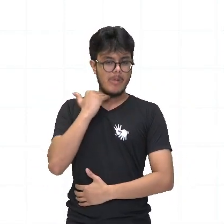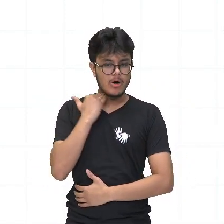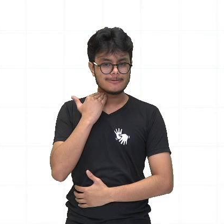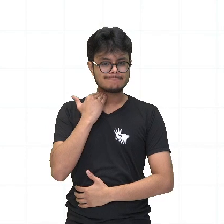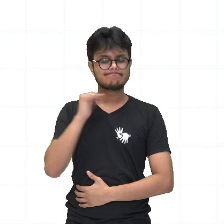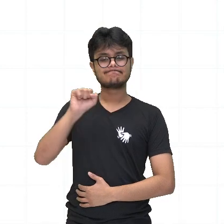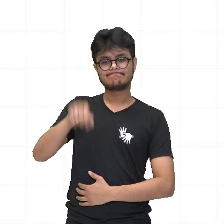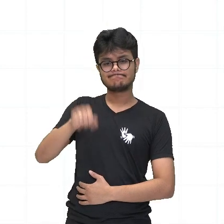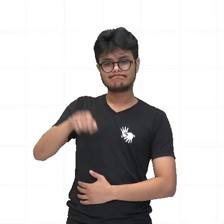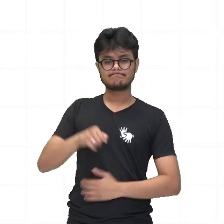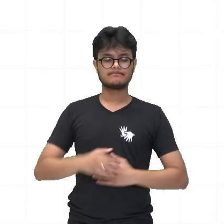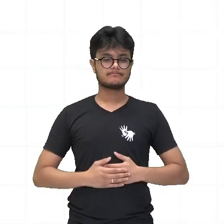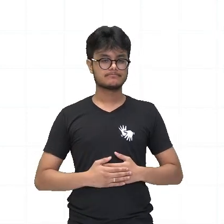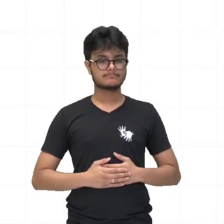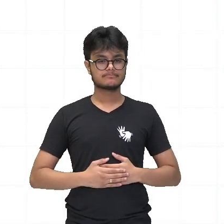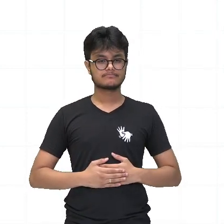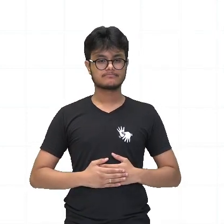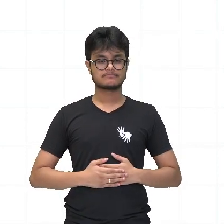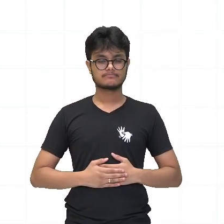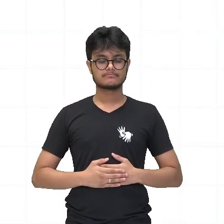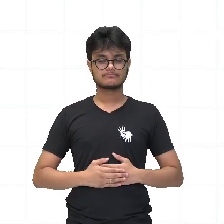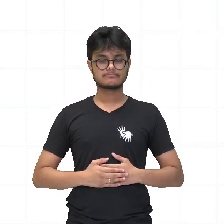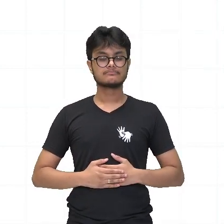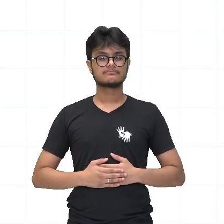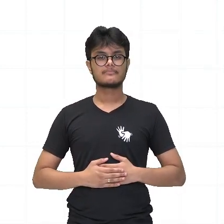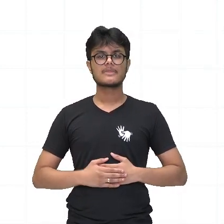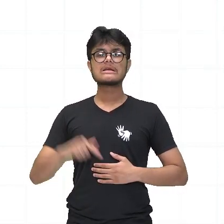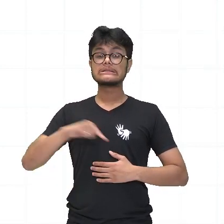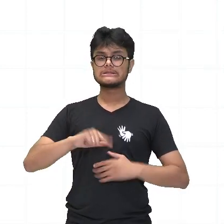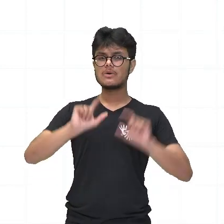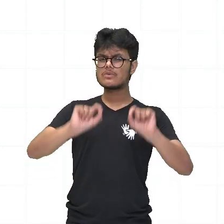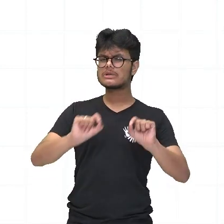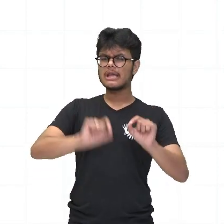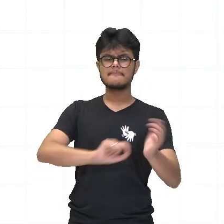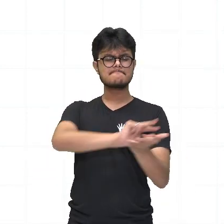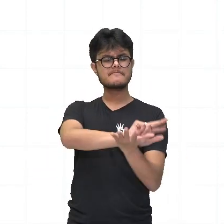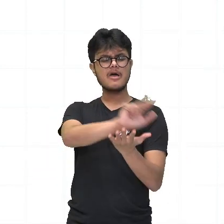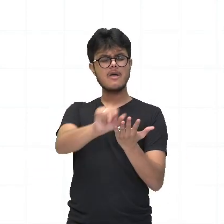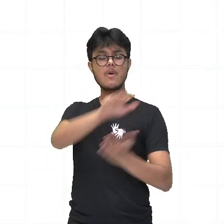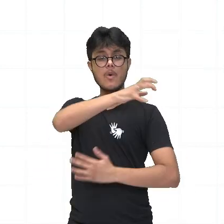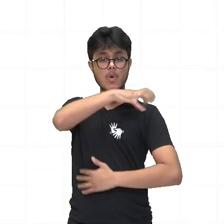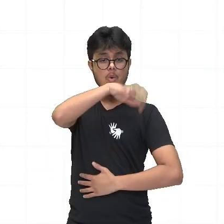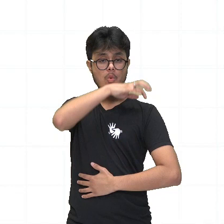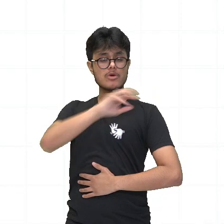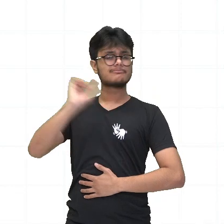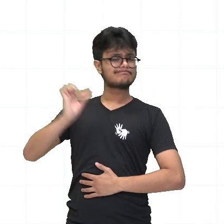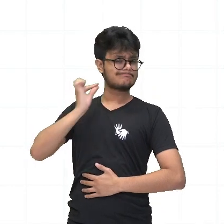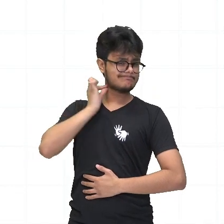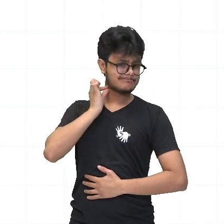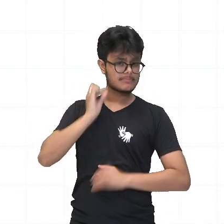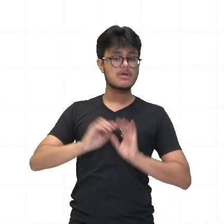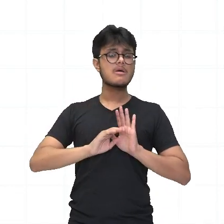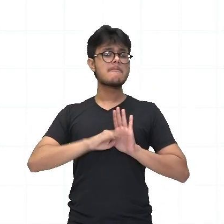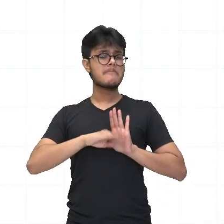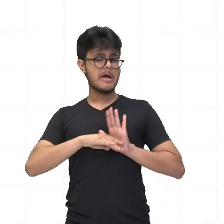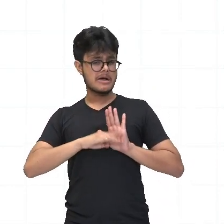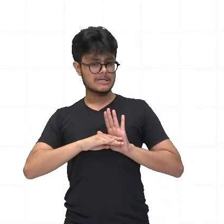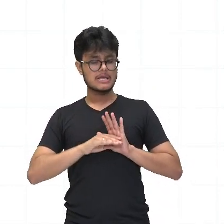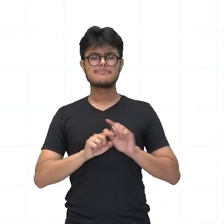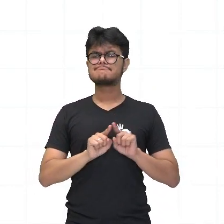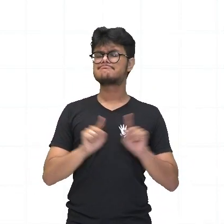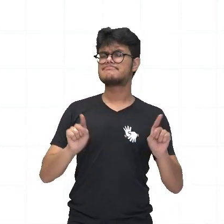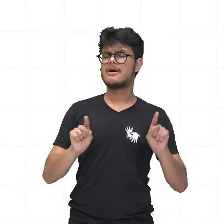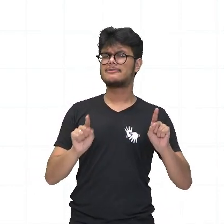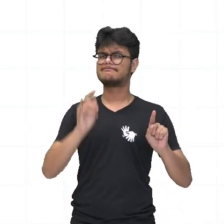mortes. Né? Lembrando que existem diferentes tipos de mosquito e de protozoários, E no caso, assim, se a gente for comparar,